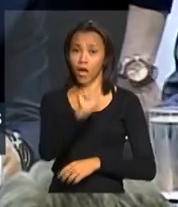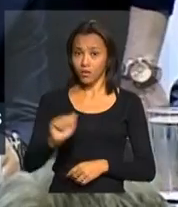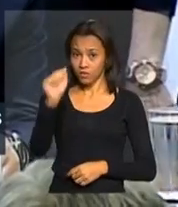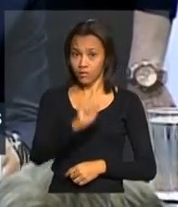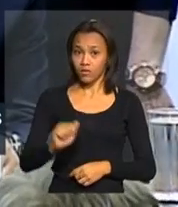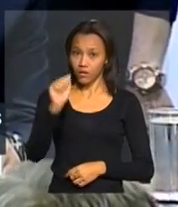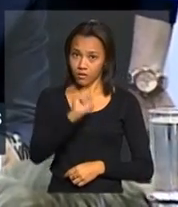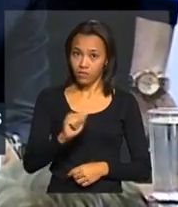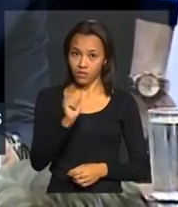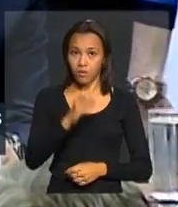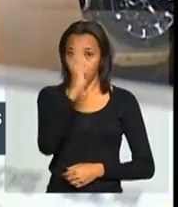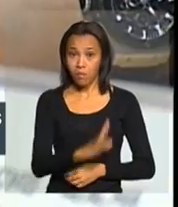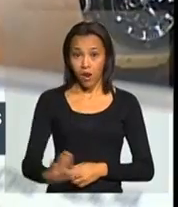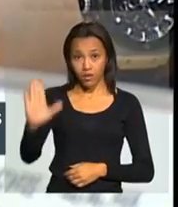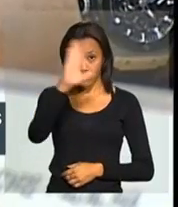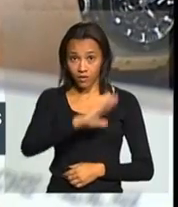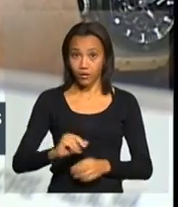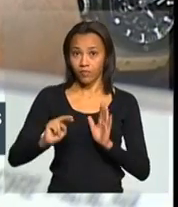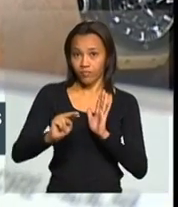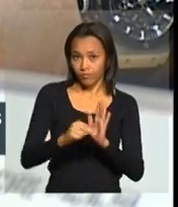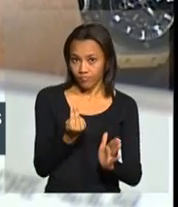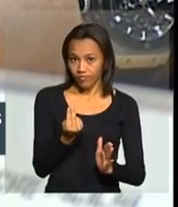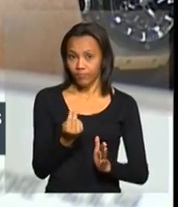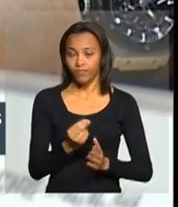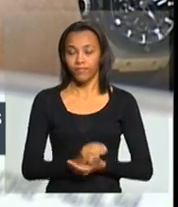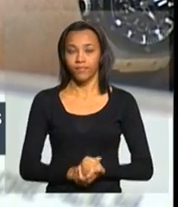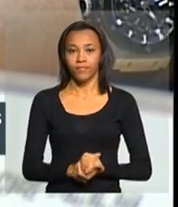Brasileira de Transplante de Órgãos.